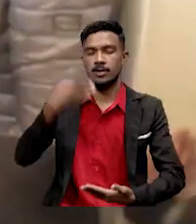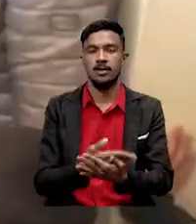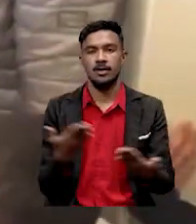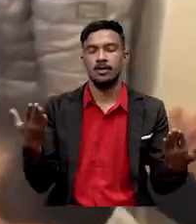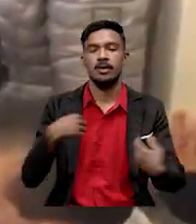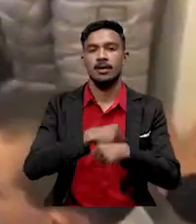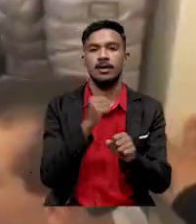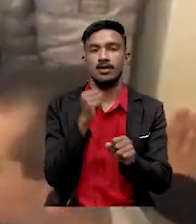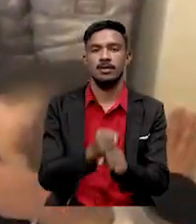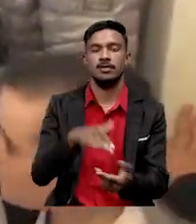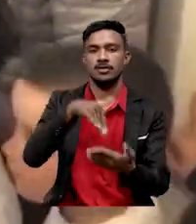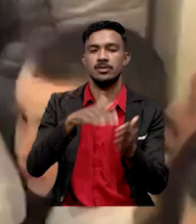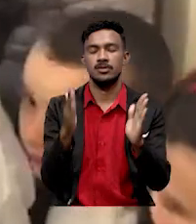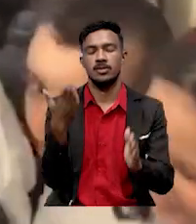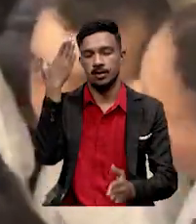Fátima.